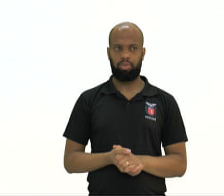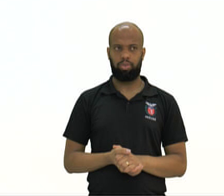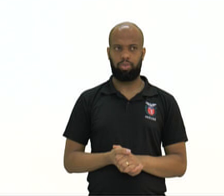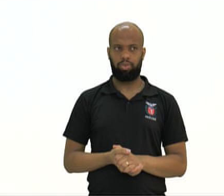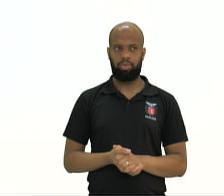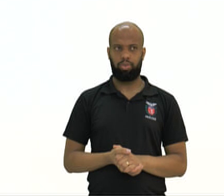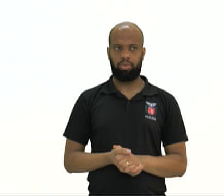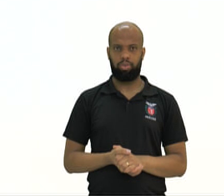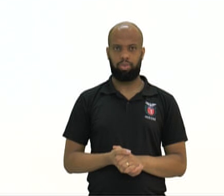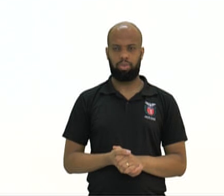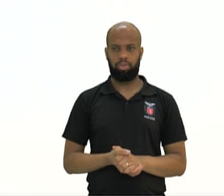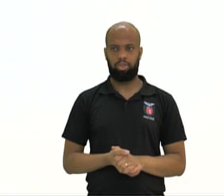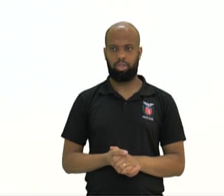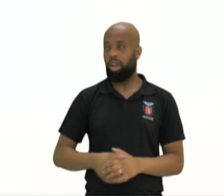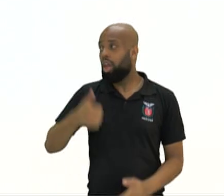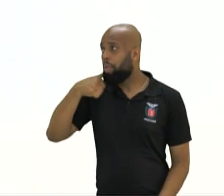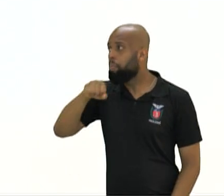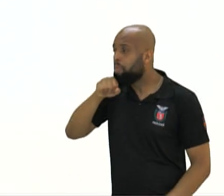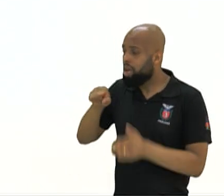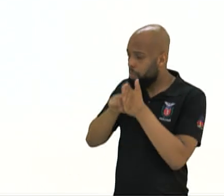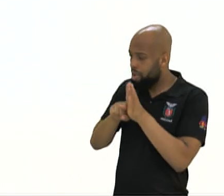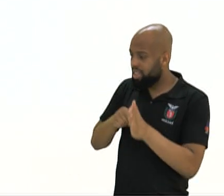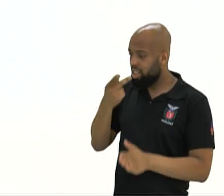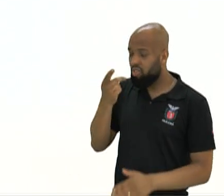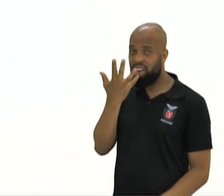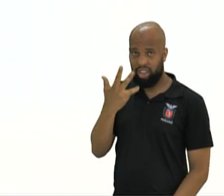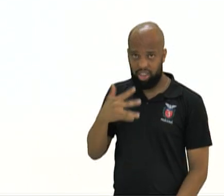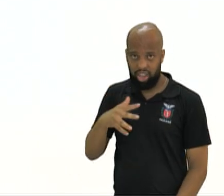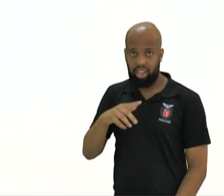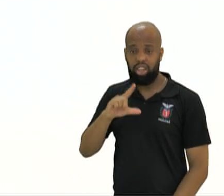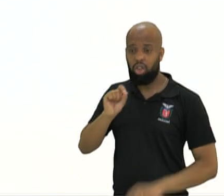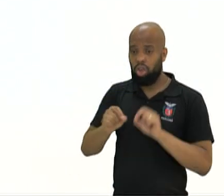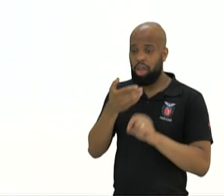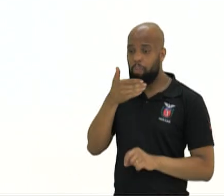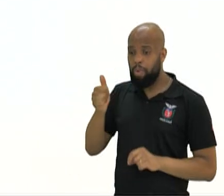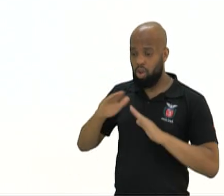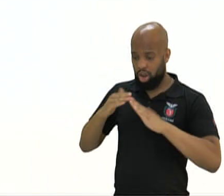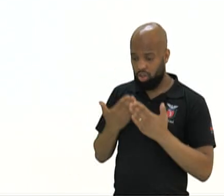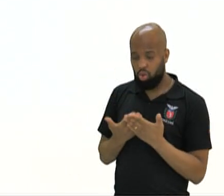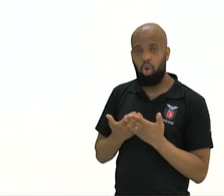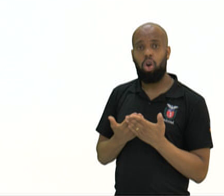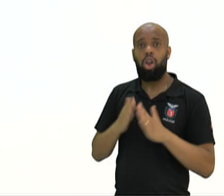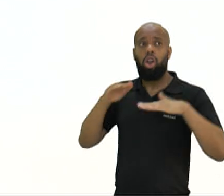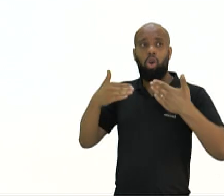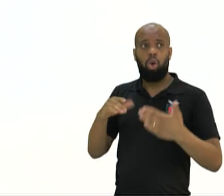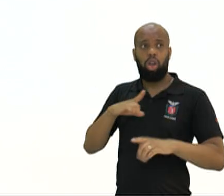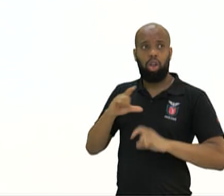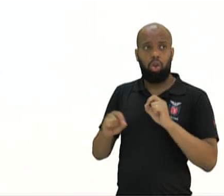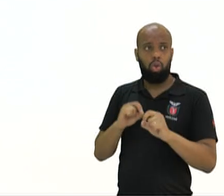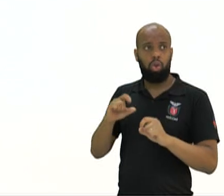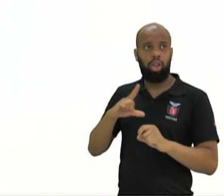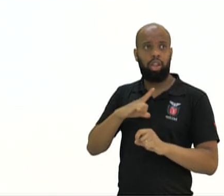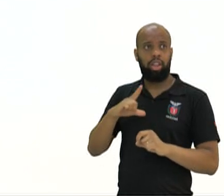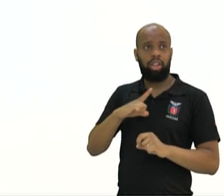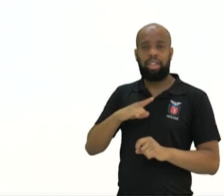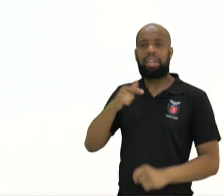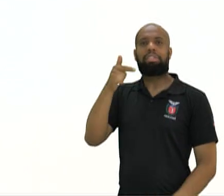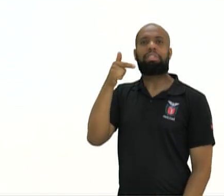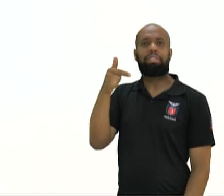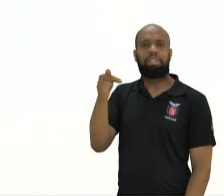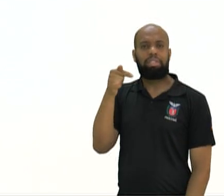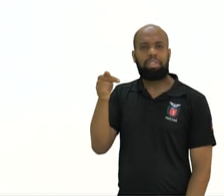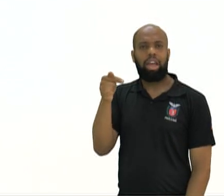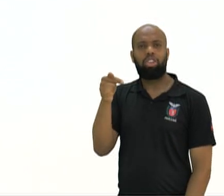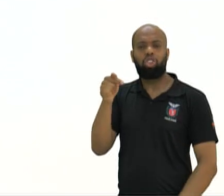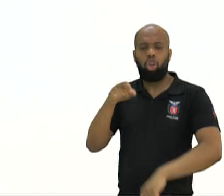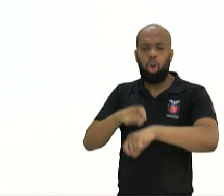9. Mãe, as pesquisas dizem que as crianças são melhores na escola quando elas têm 7 horas